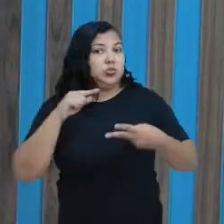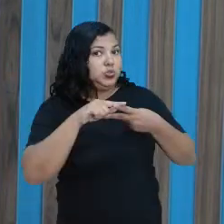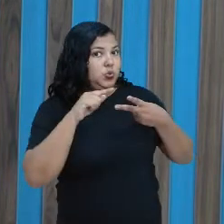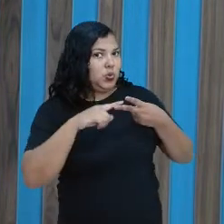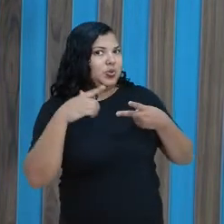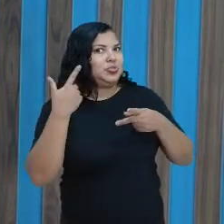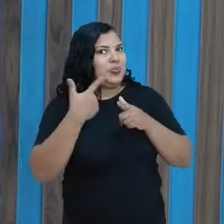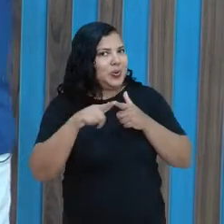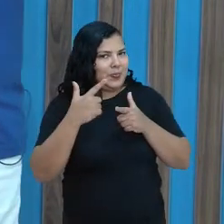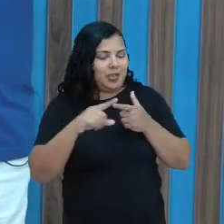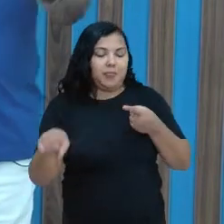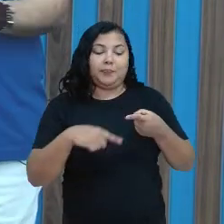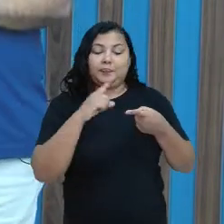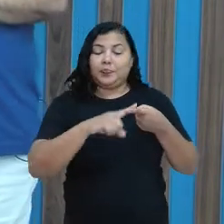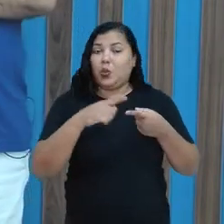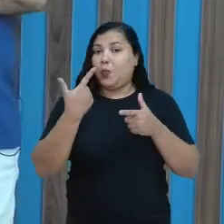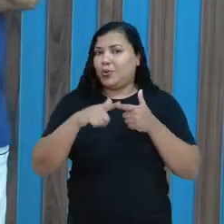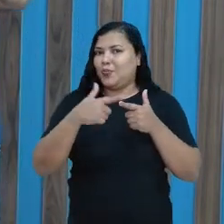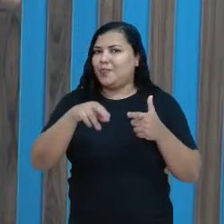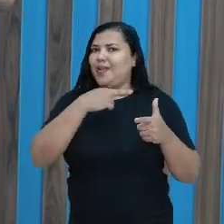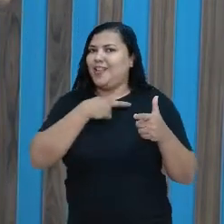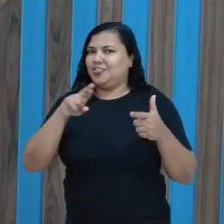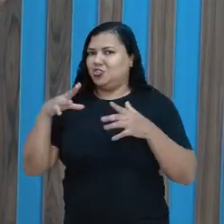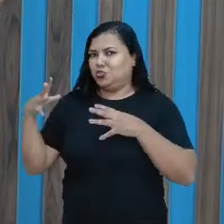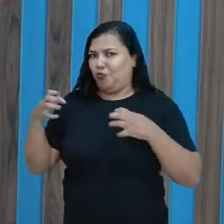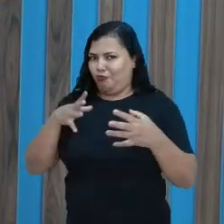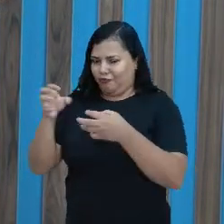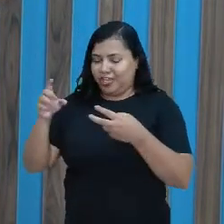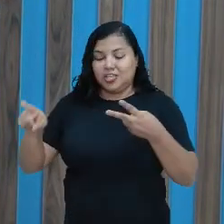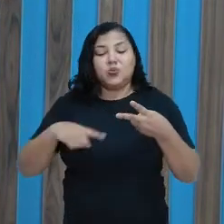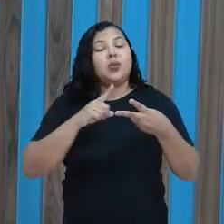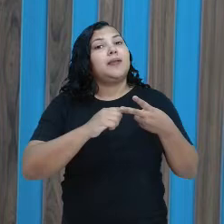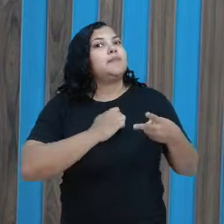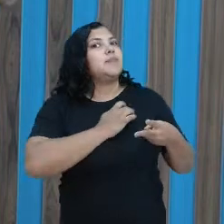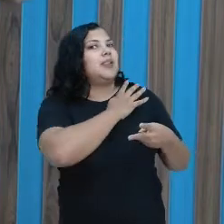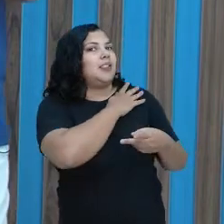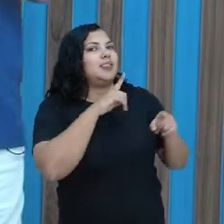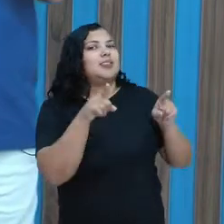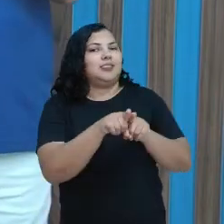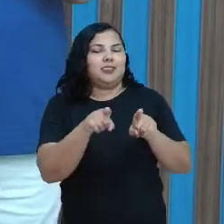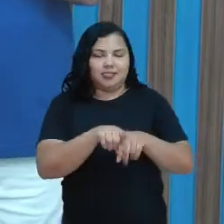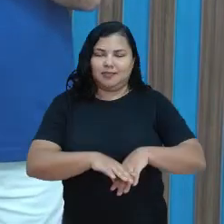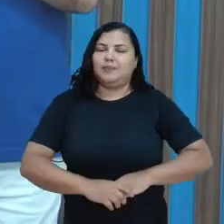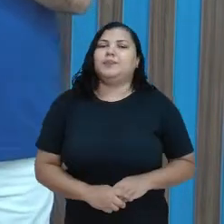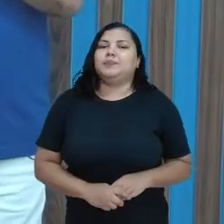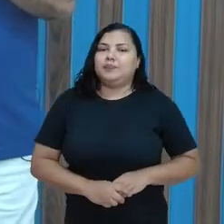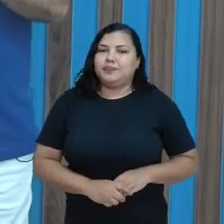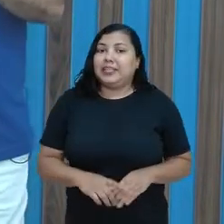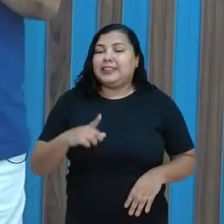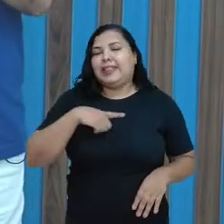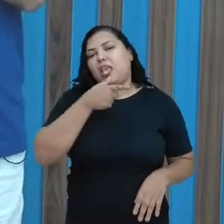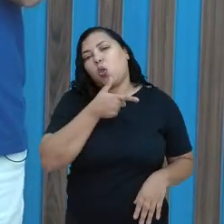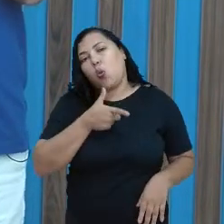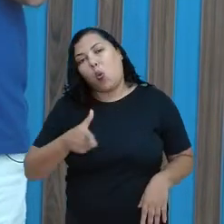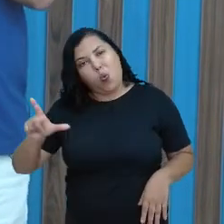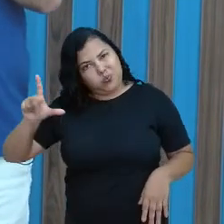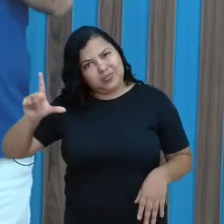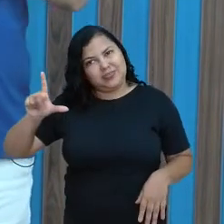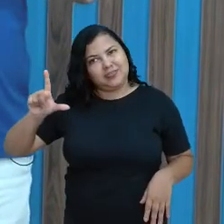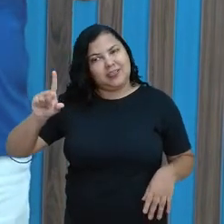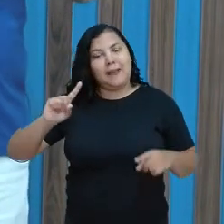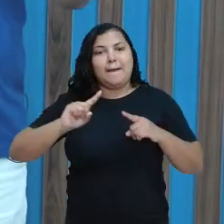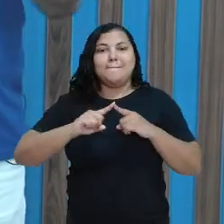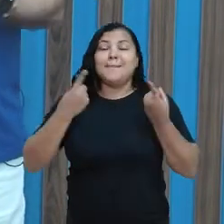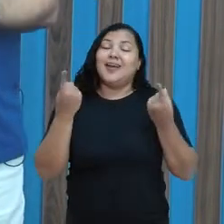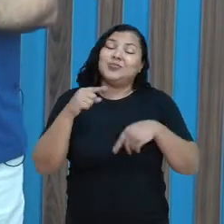crise religiosa e a crise militar. Existem outras. Mas,